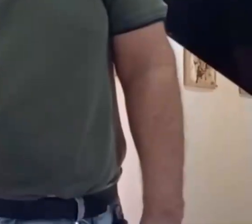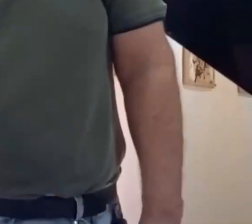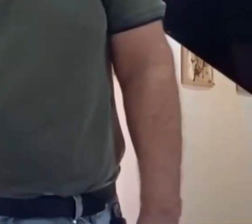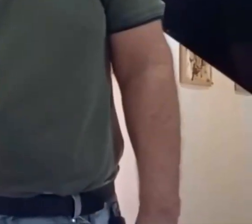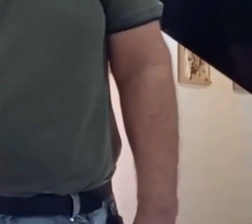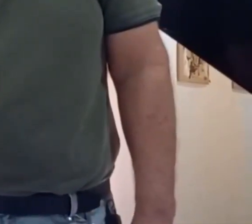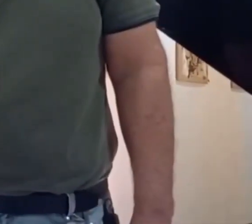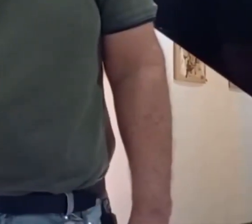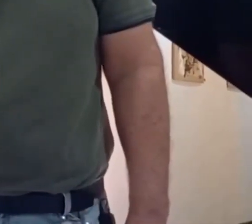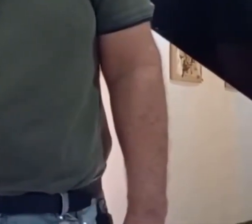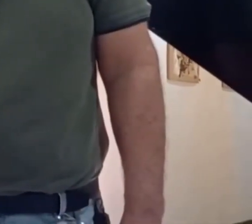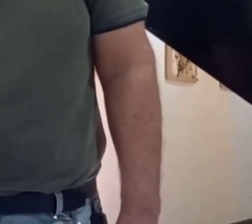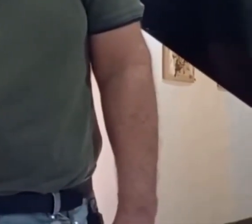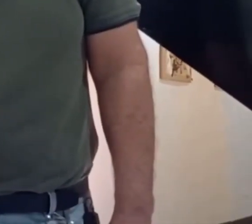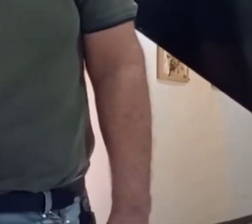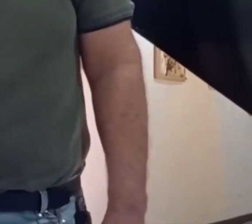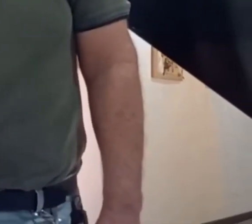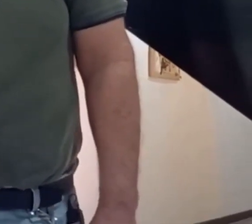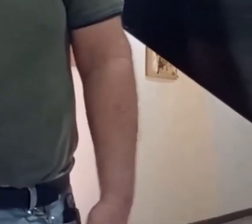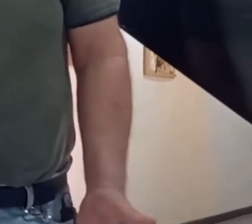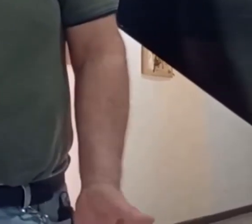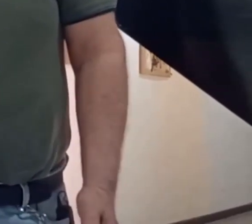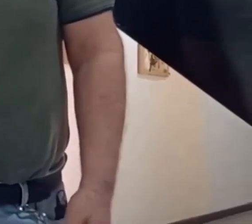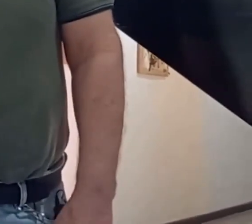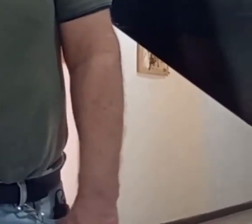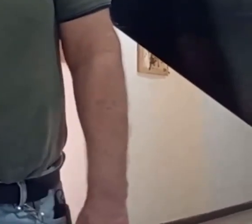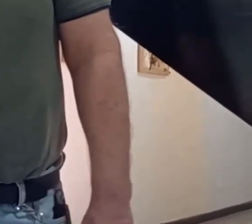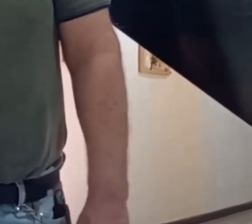natureza morta, são objetos, né?